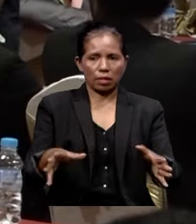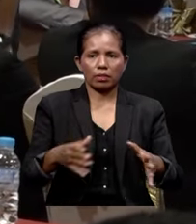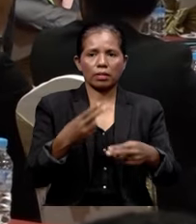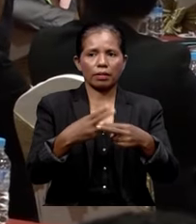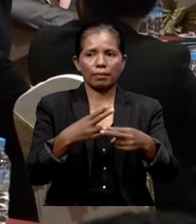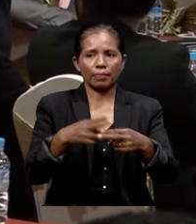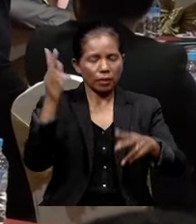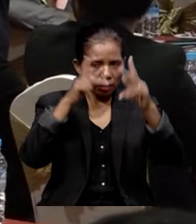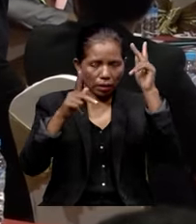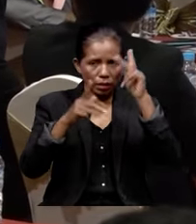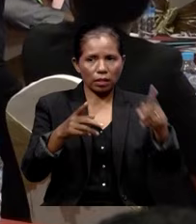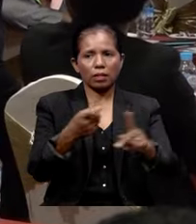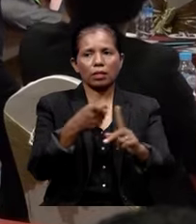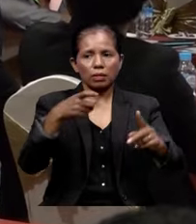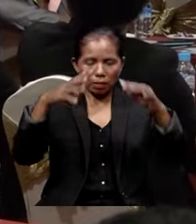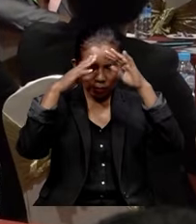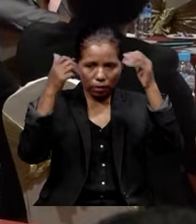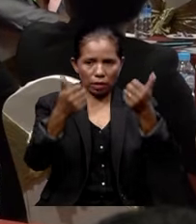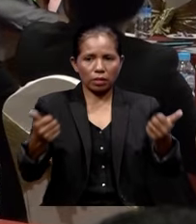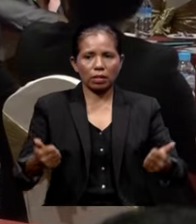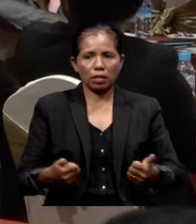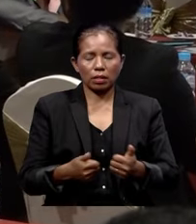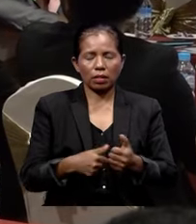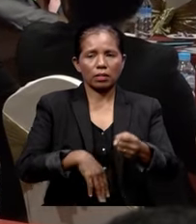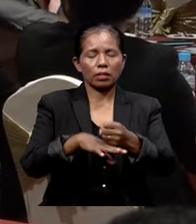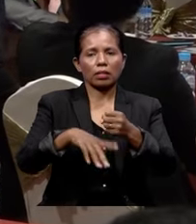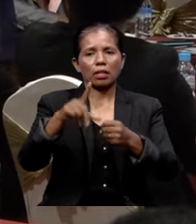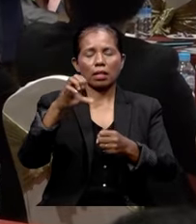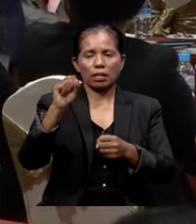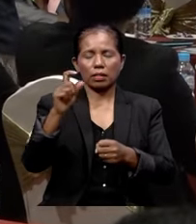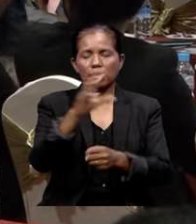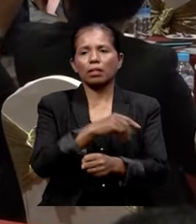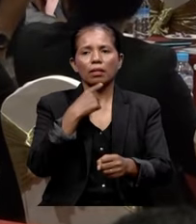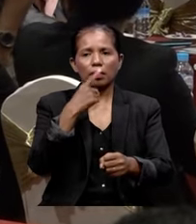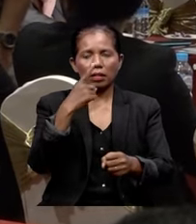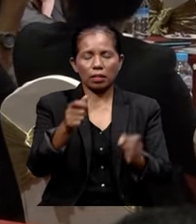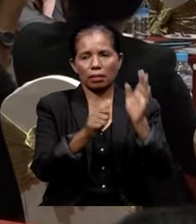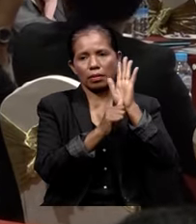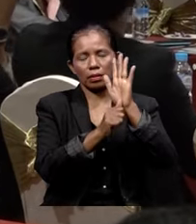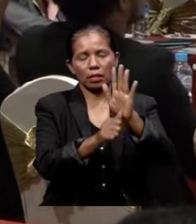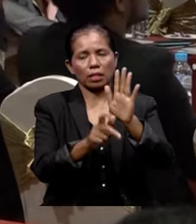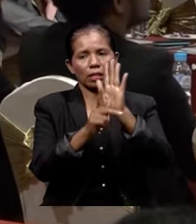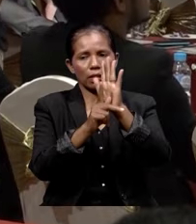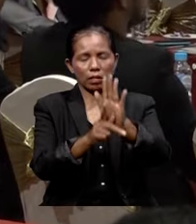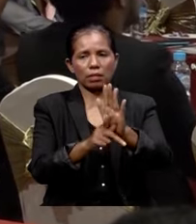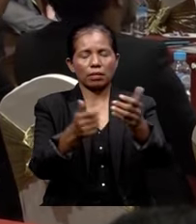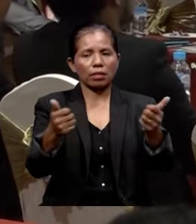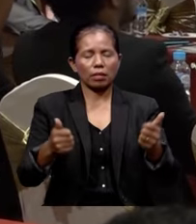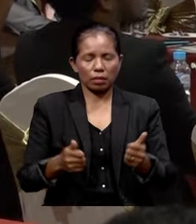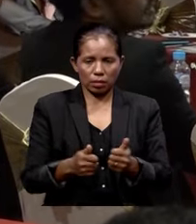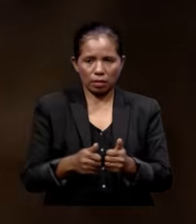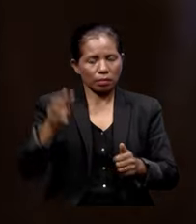observação caso refere parte o se presidente da associação futebol de Lileste Alessio Cobra se apresenta queixa ba autoridade